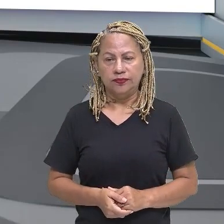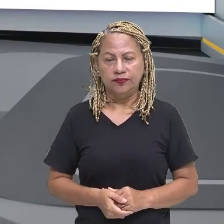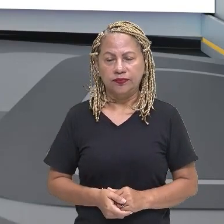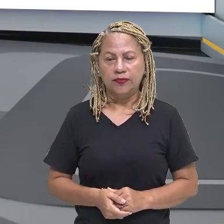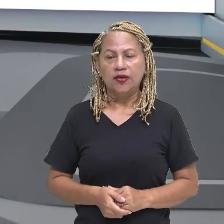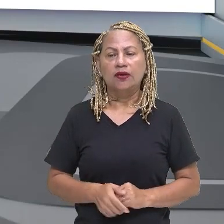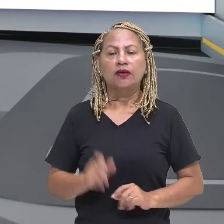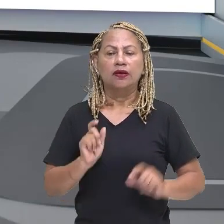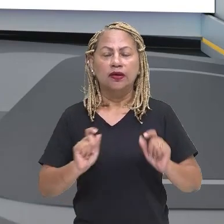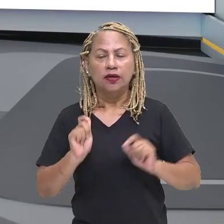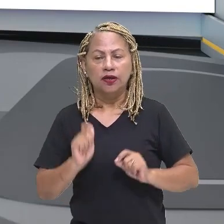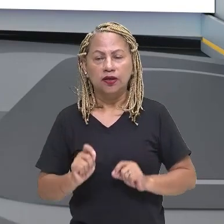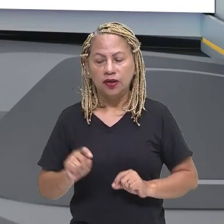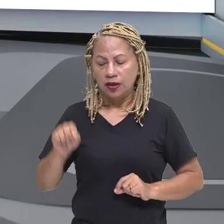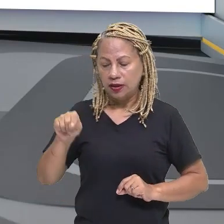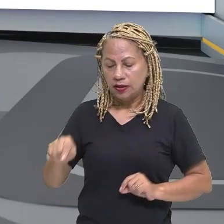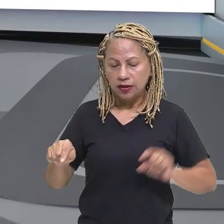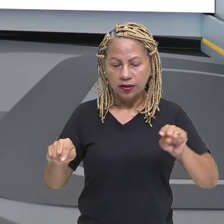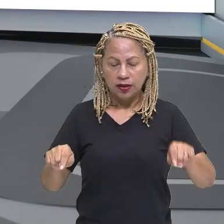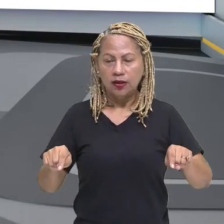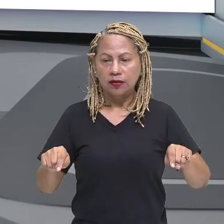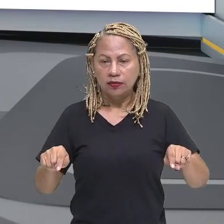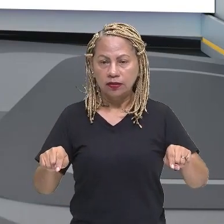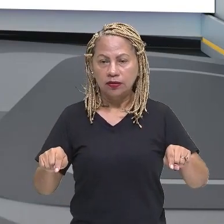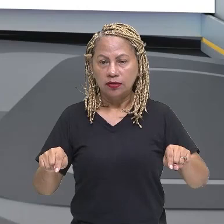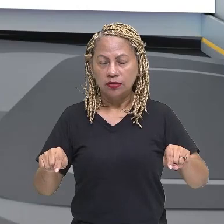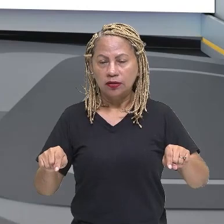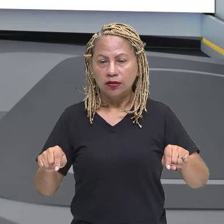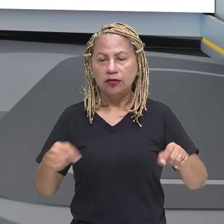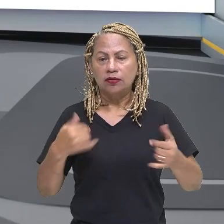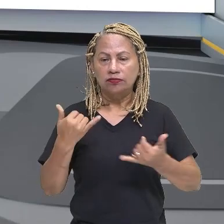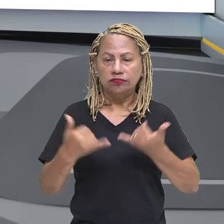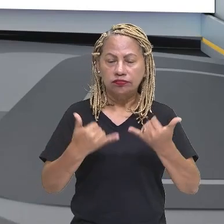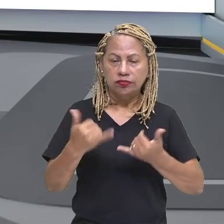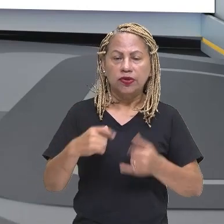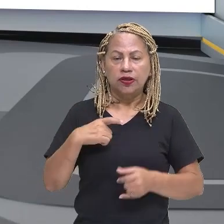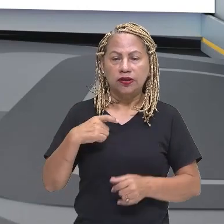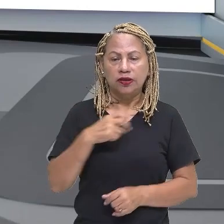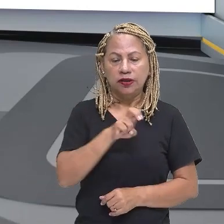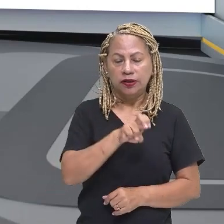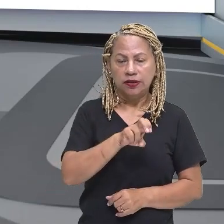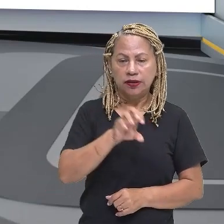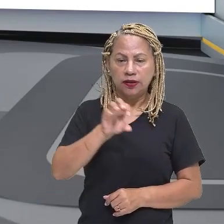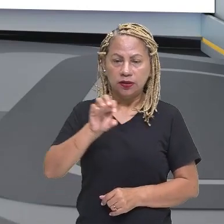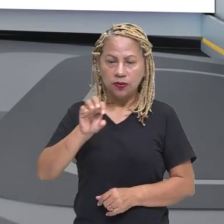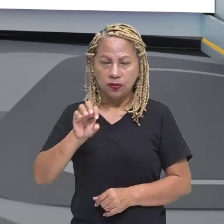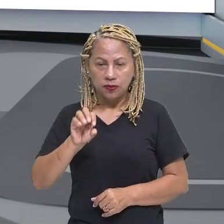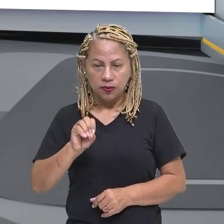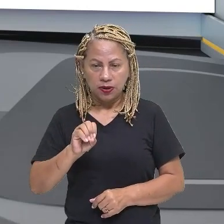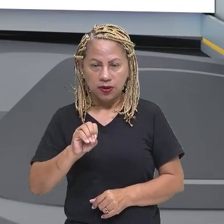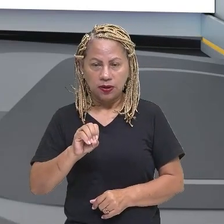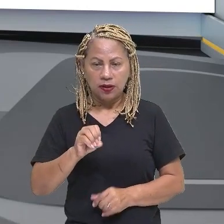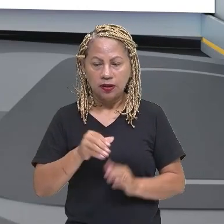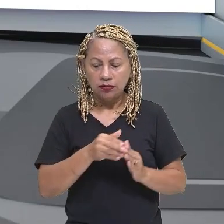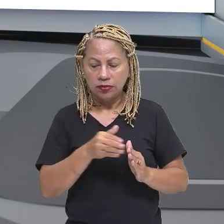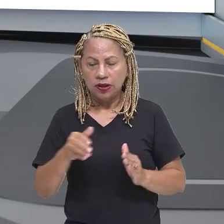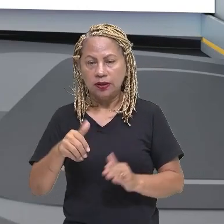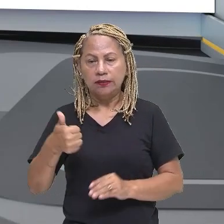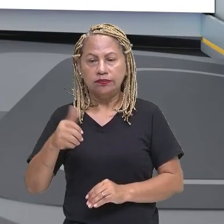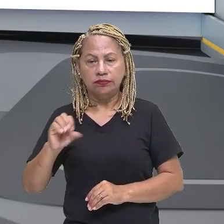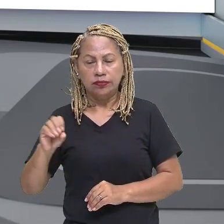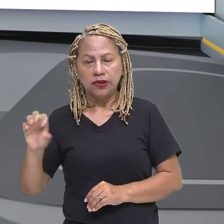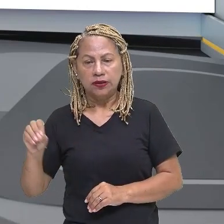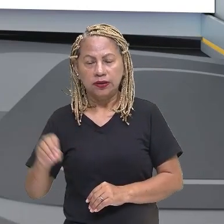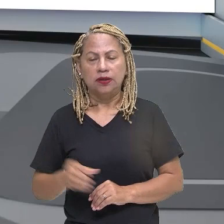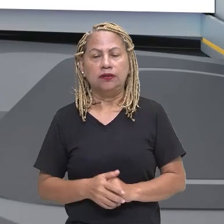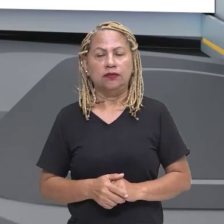em que os jogadores, variando de 50 a 100, devem, com os recursos